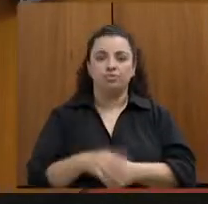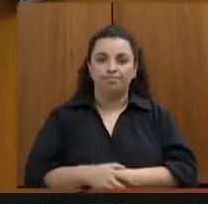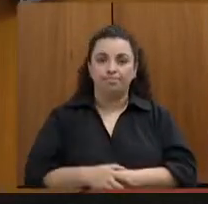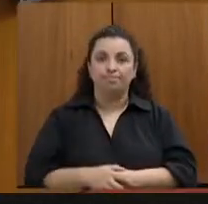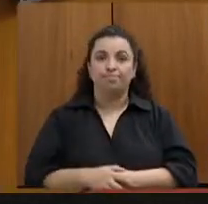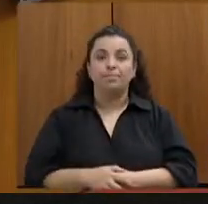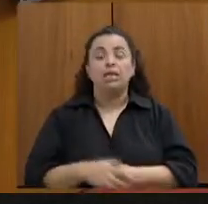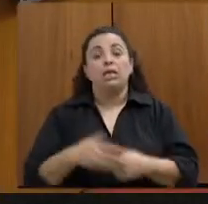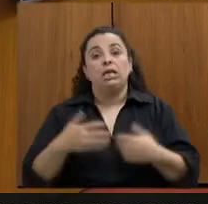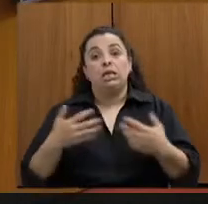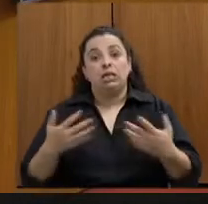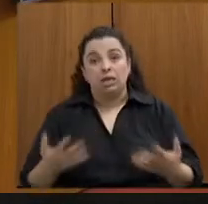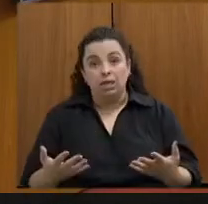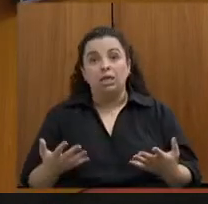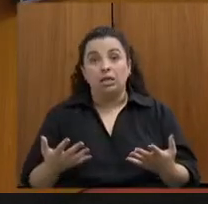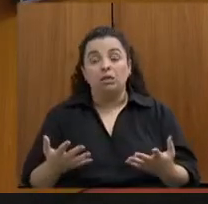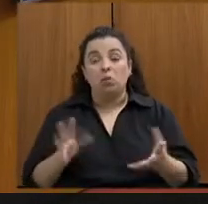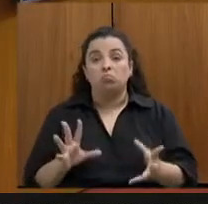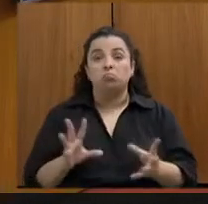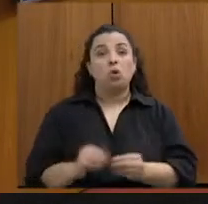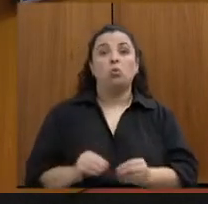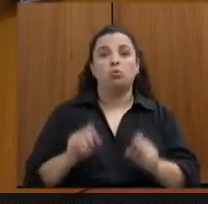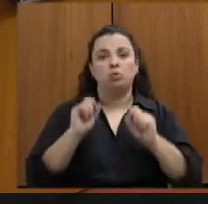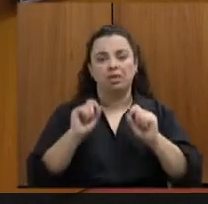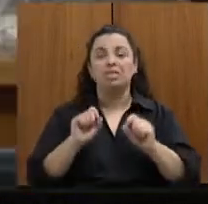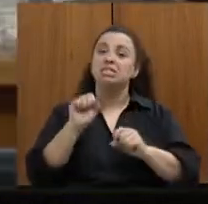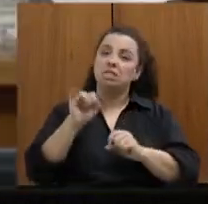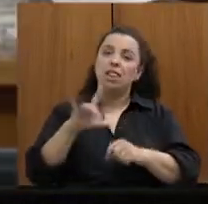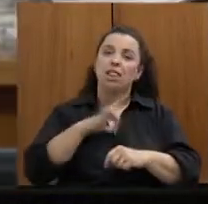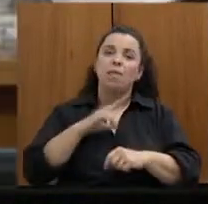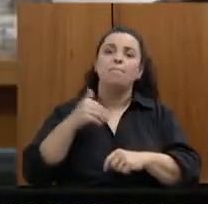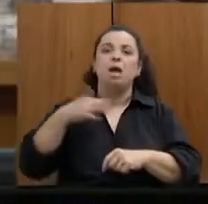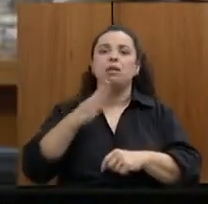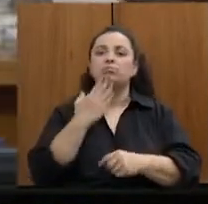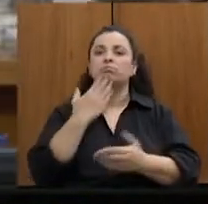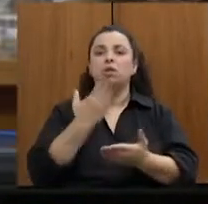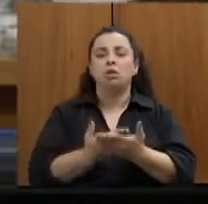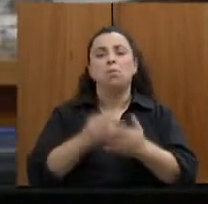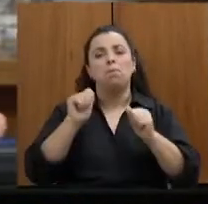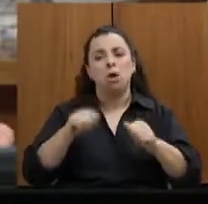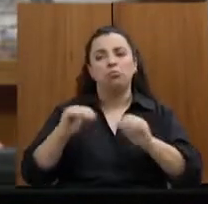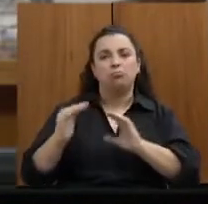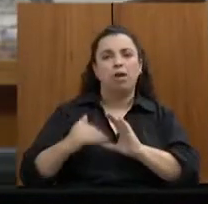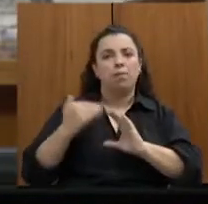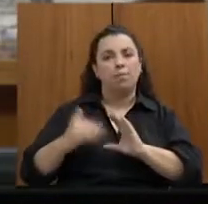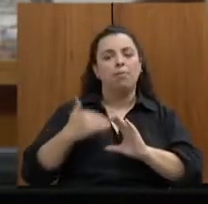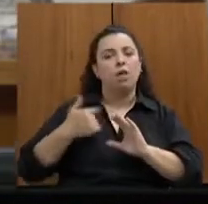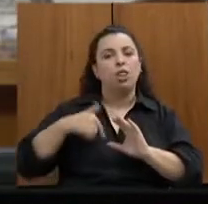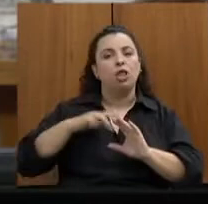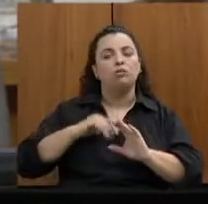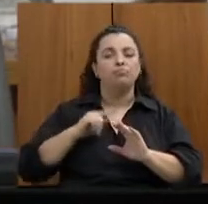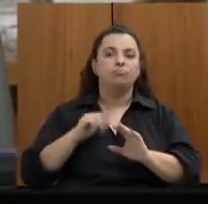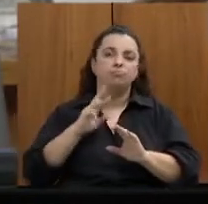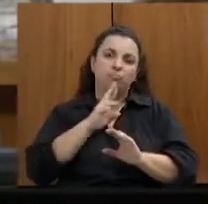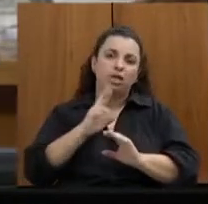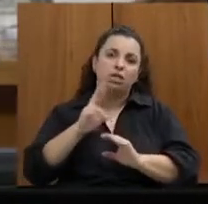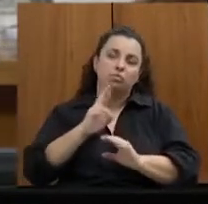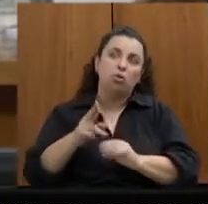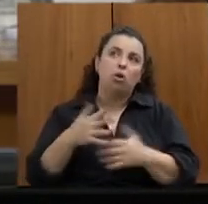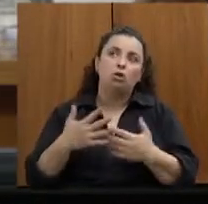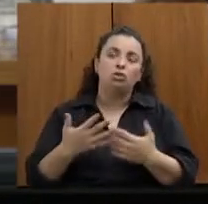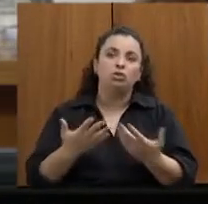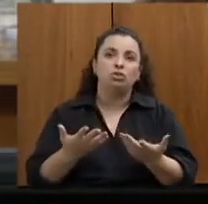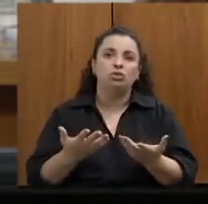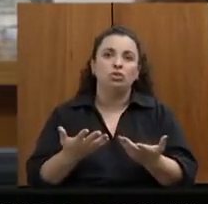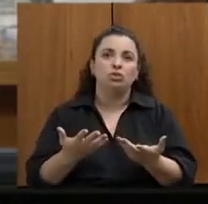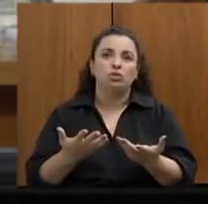Então, acho que qualquer, se tiver mais algum requerimento, possa nos mandar. Acho que vamos responder com a